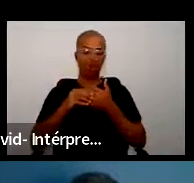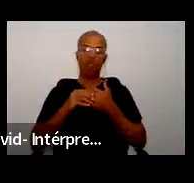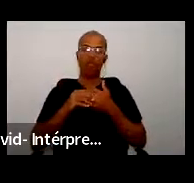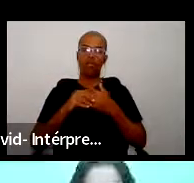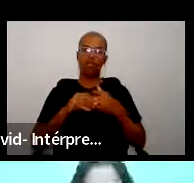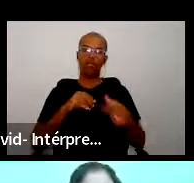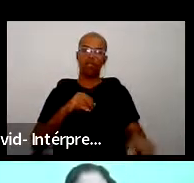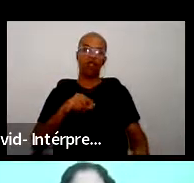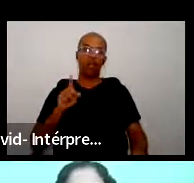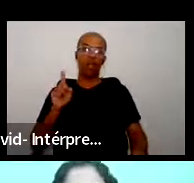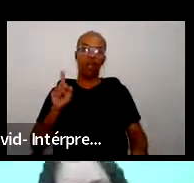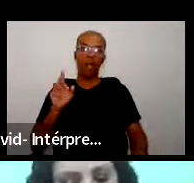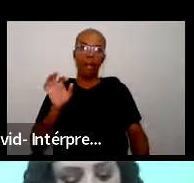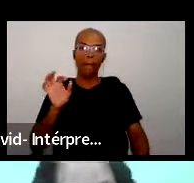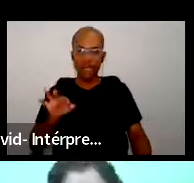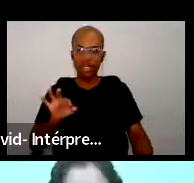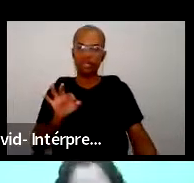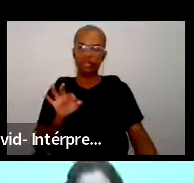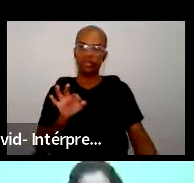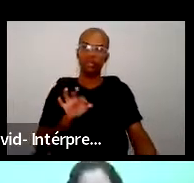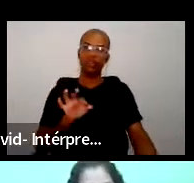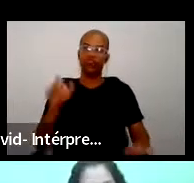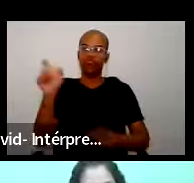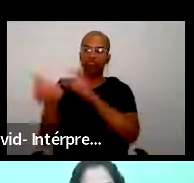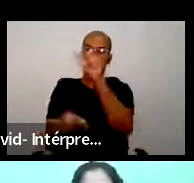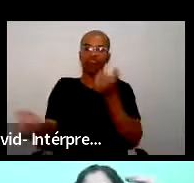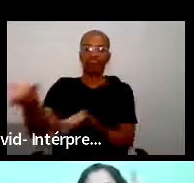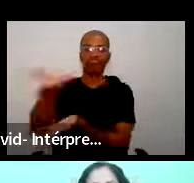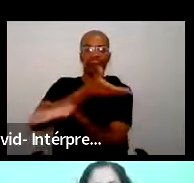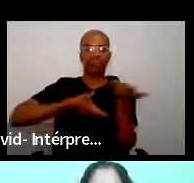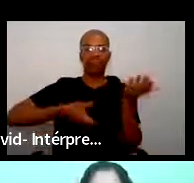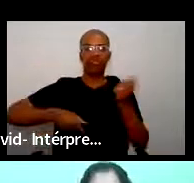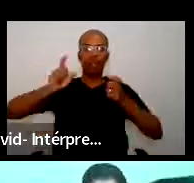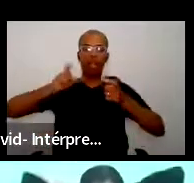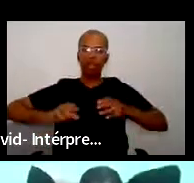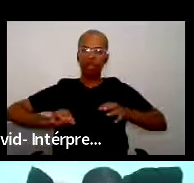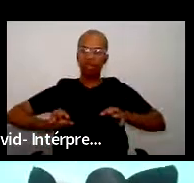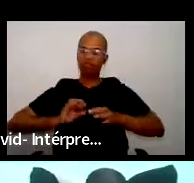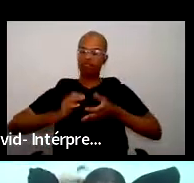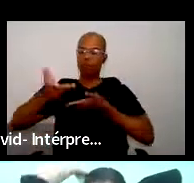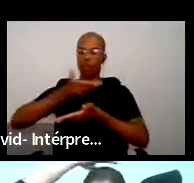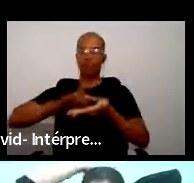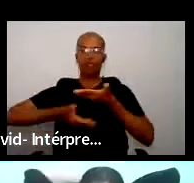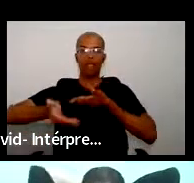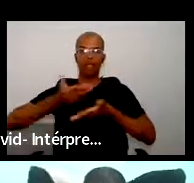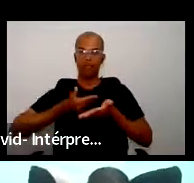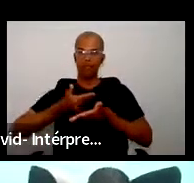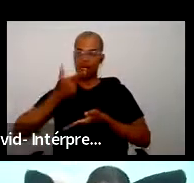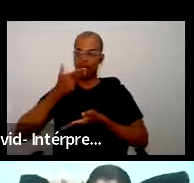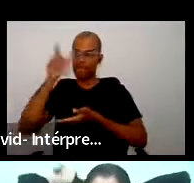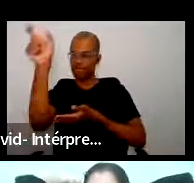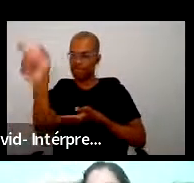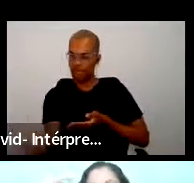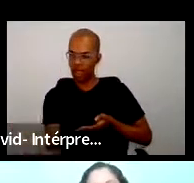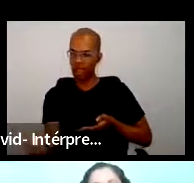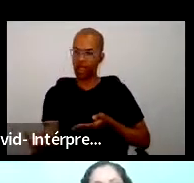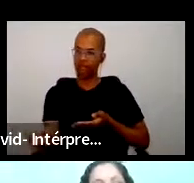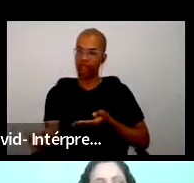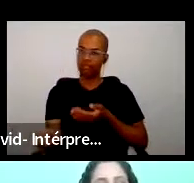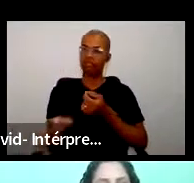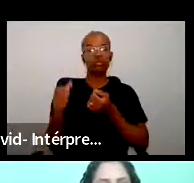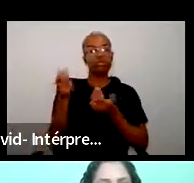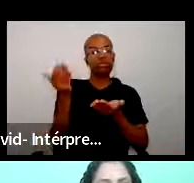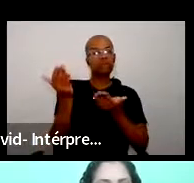é realmente entre as pessoas, a constituição de uma interação em que uns falem na fala do outro,